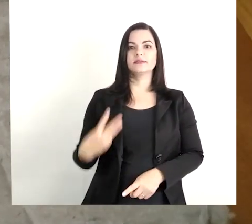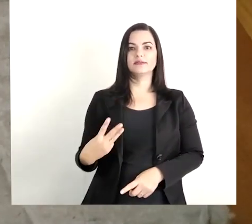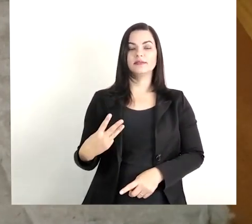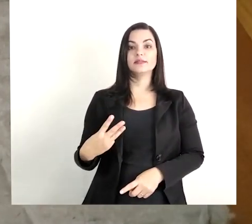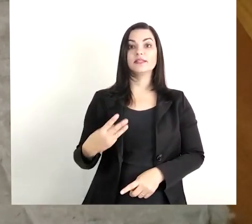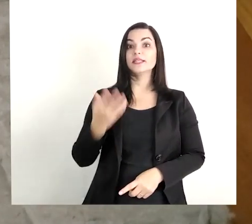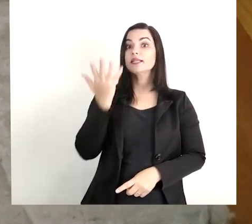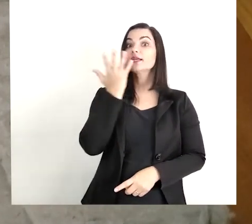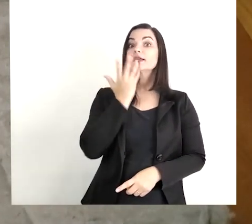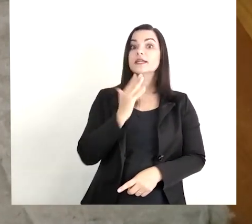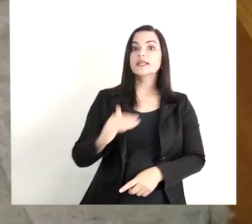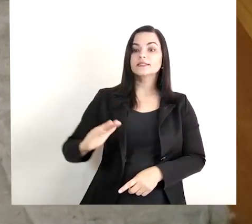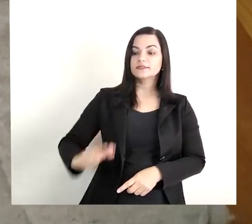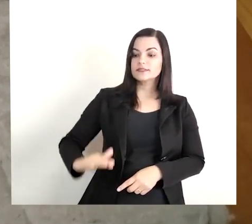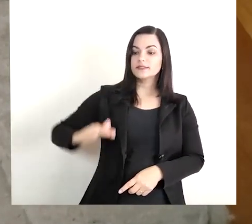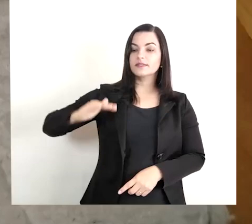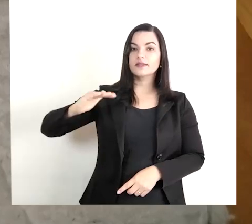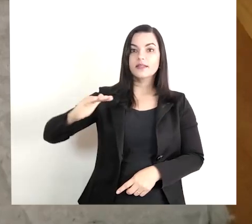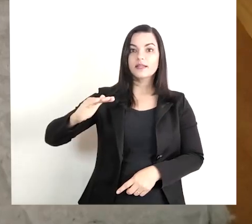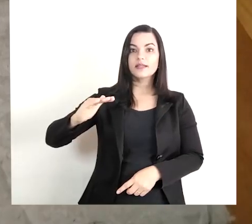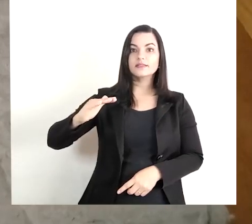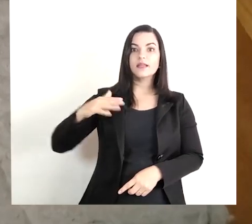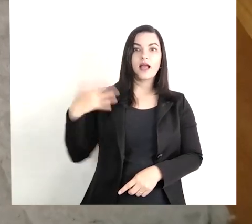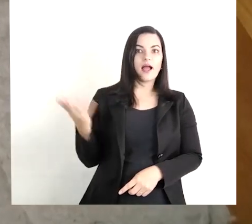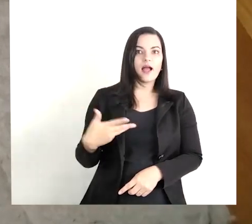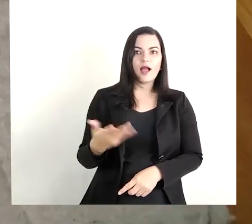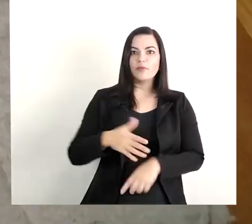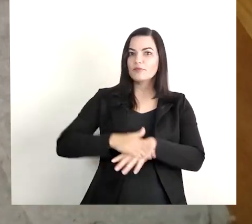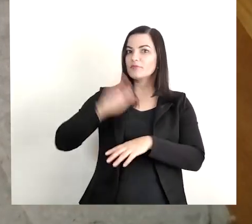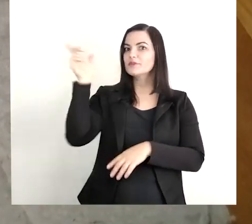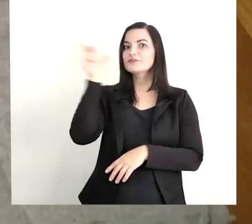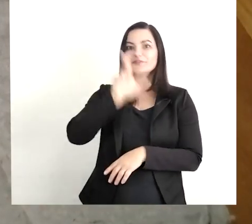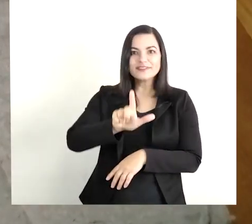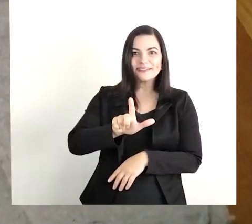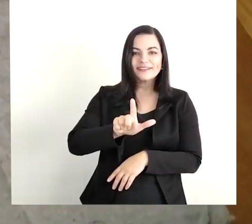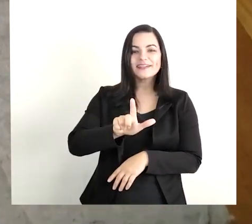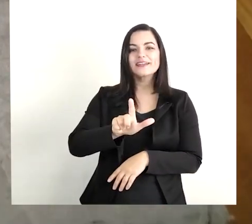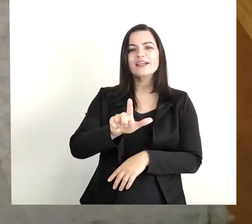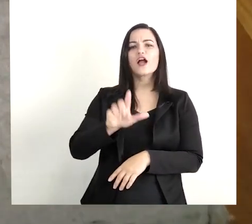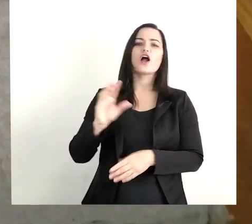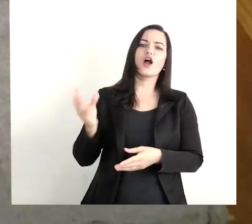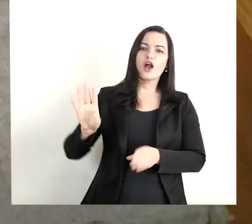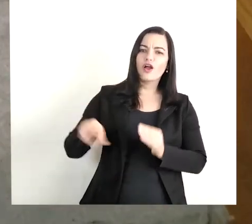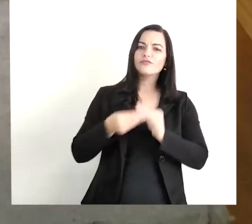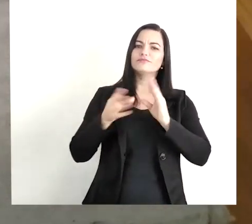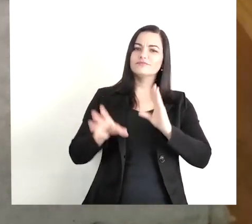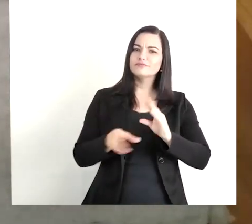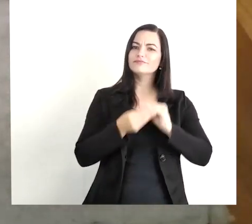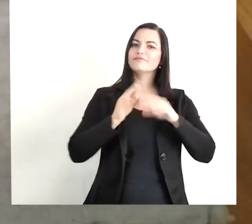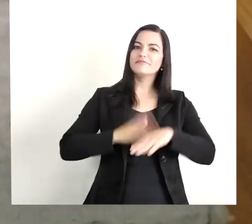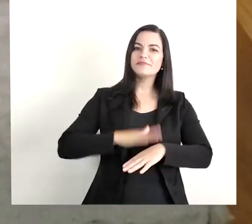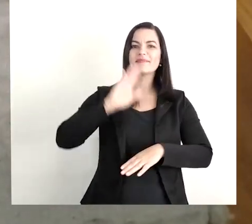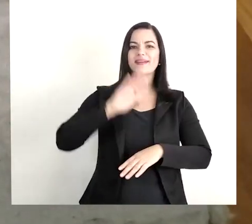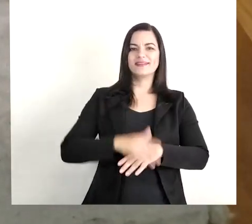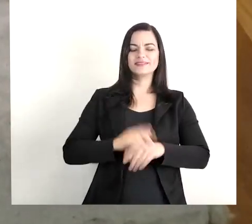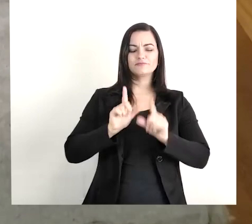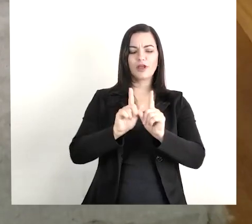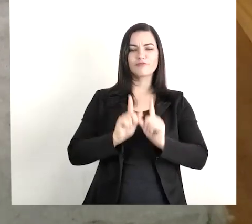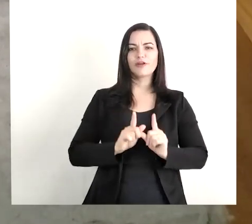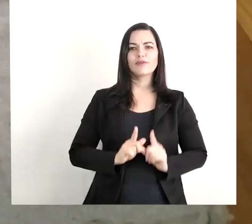vai colocando mais cartinhas, certo? Depois de riscar, a gente pega o